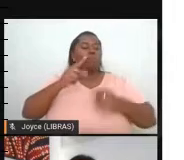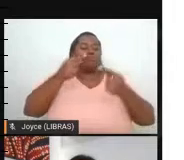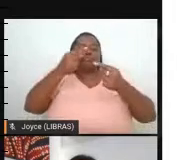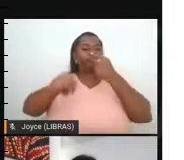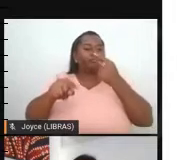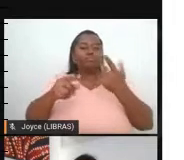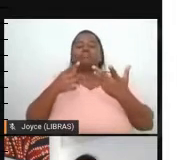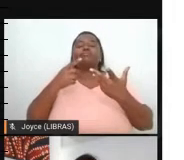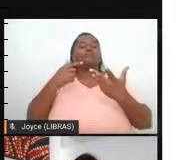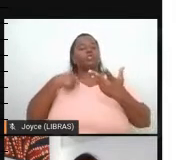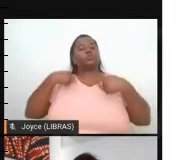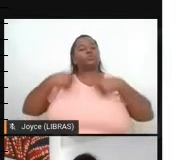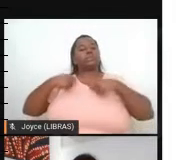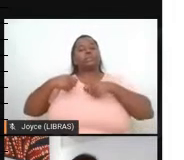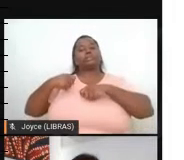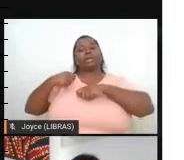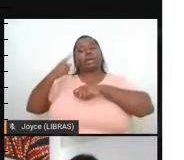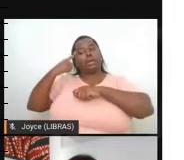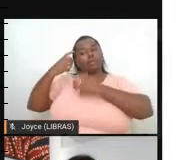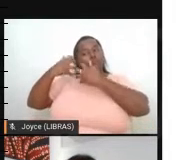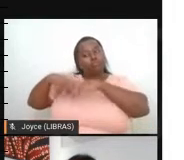disponibilizei para que eles